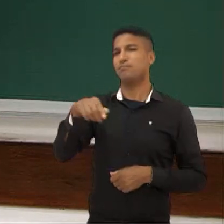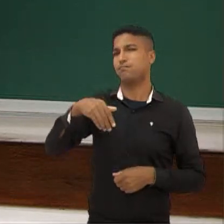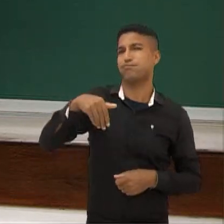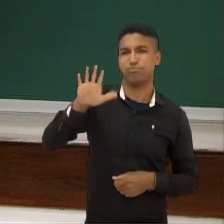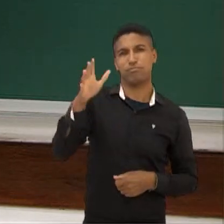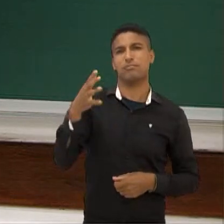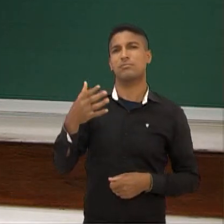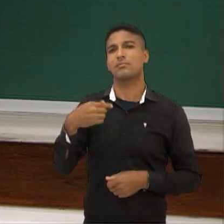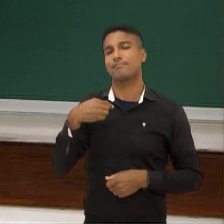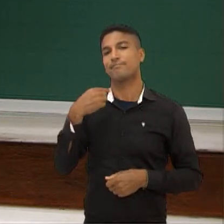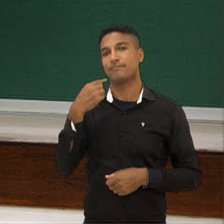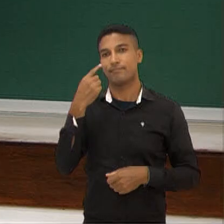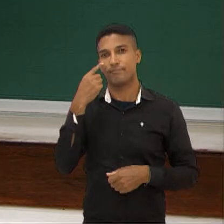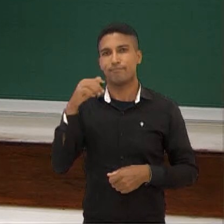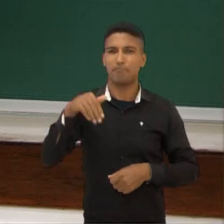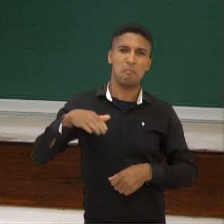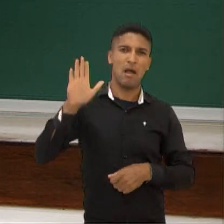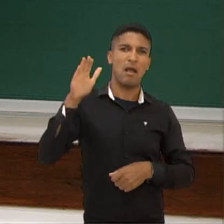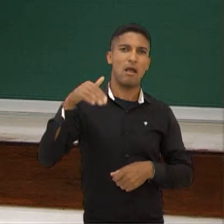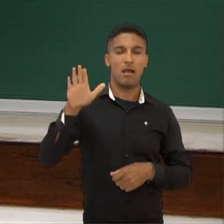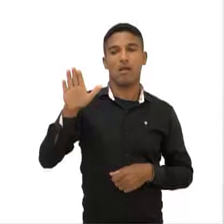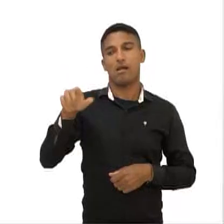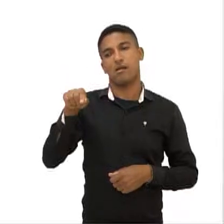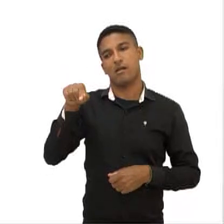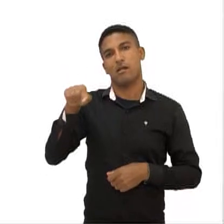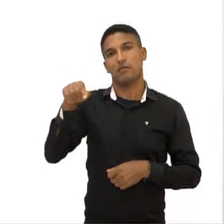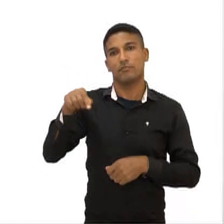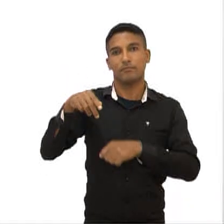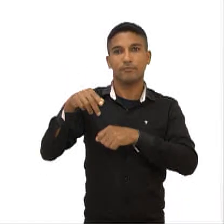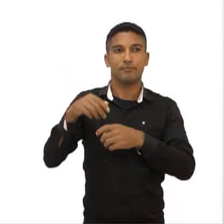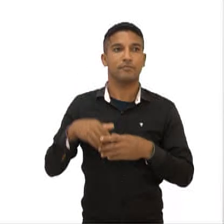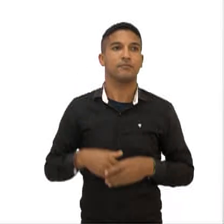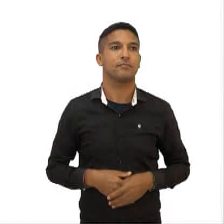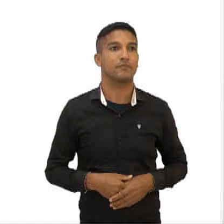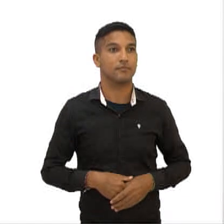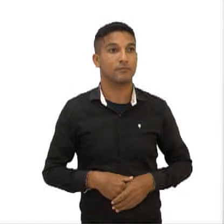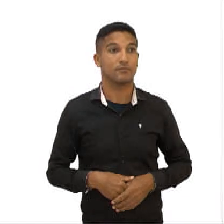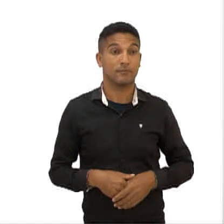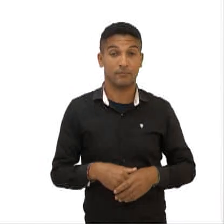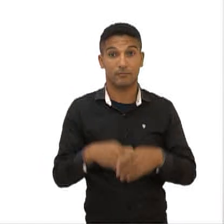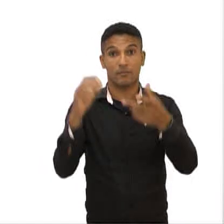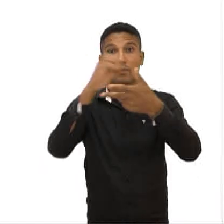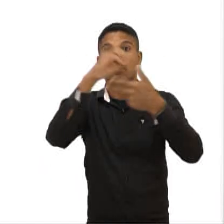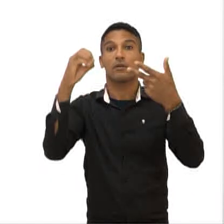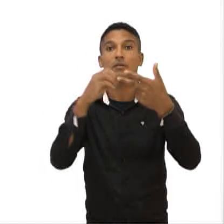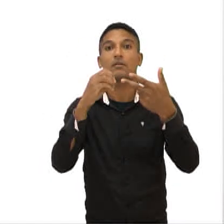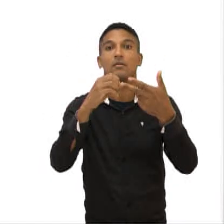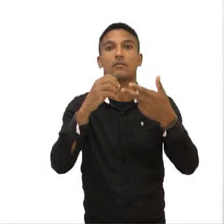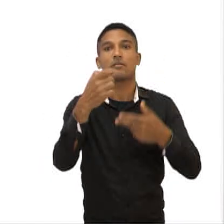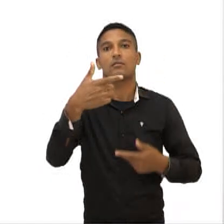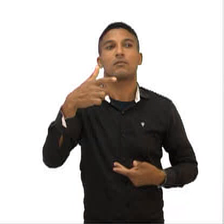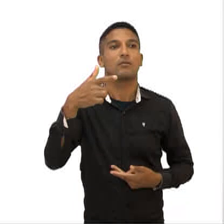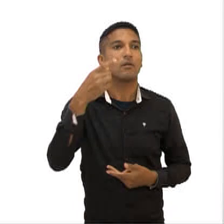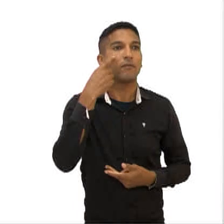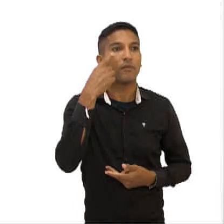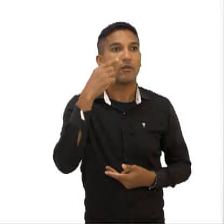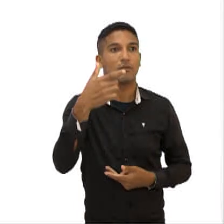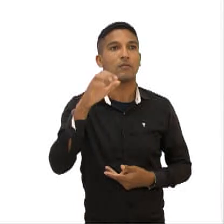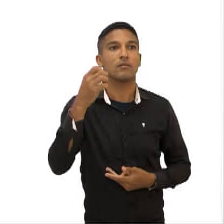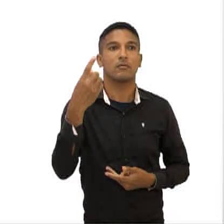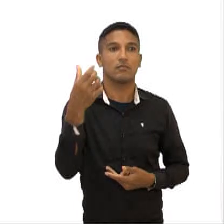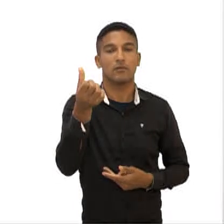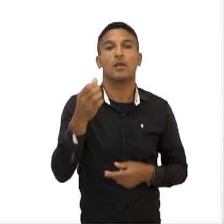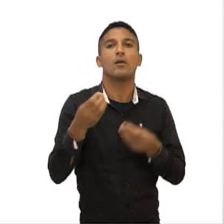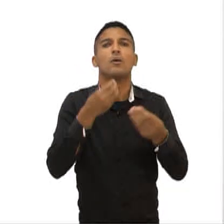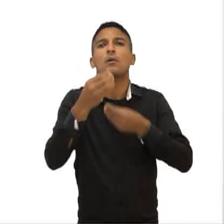de Enem. Essa questão, ela caiu lá em 2016 e falava sobre as línguas indígenas que são faladas no